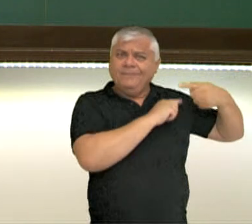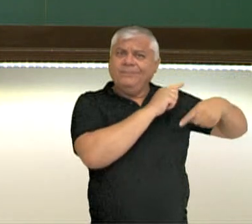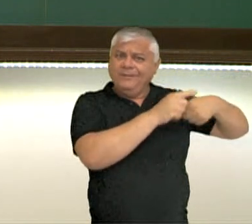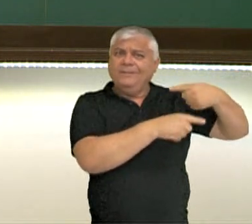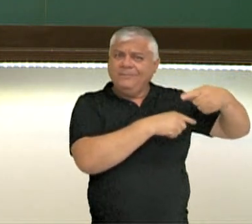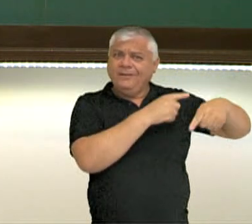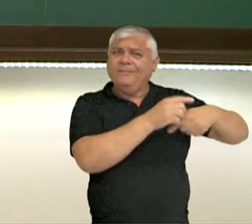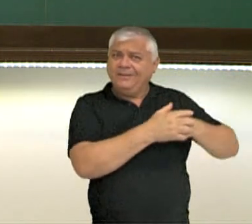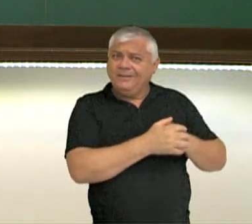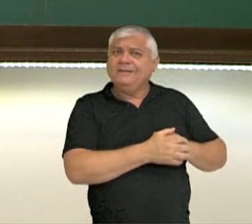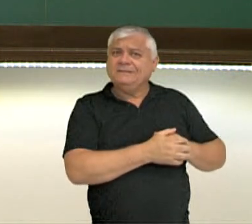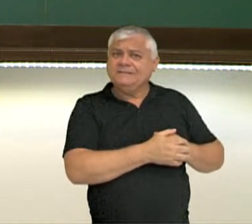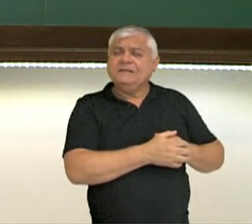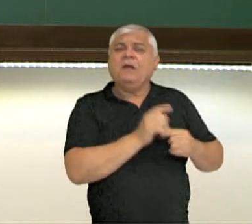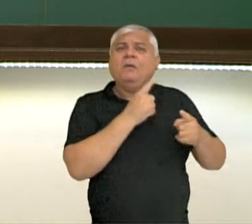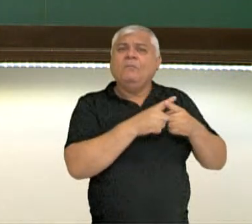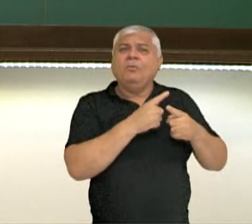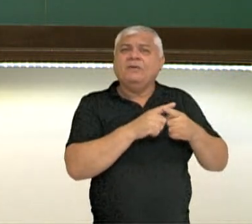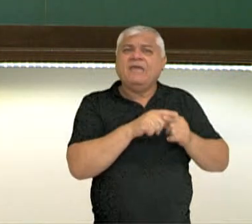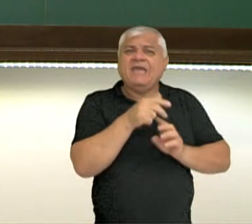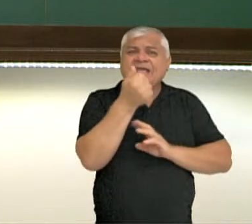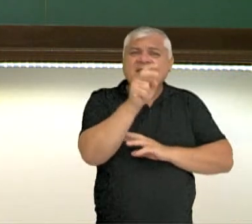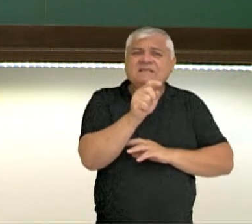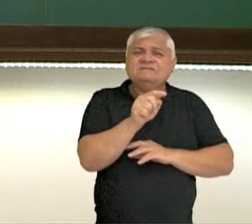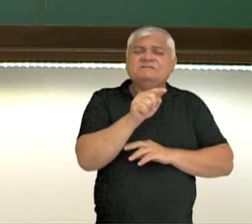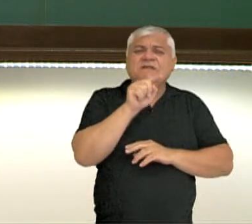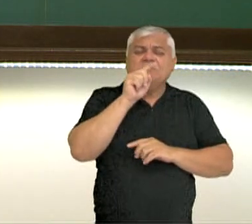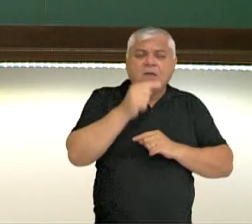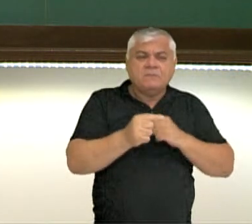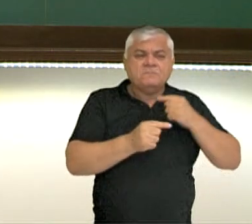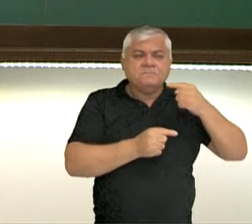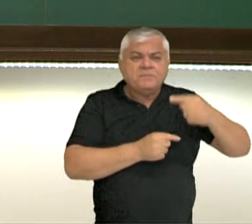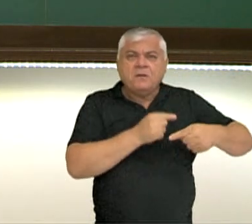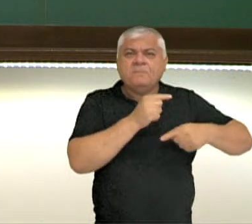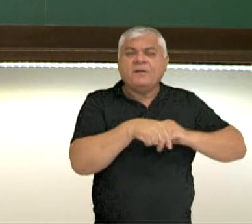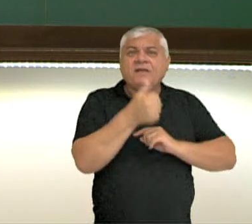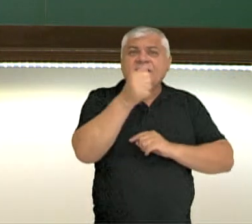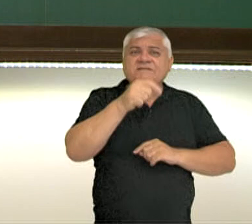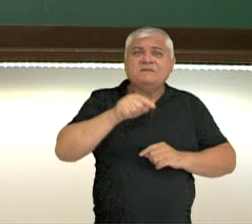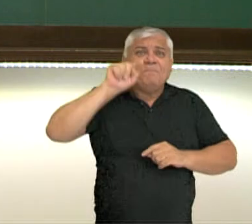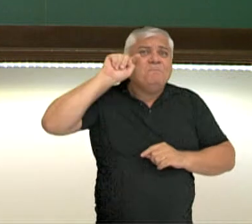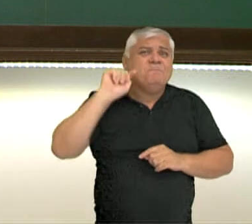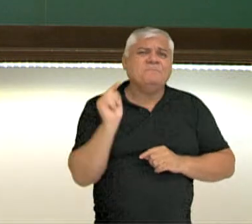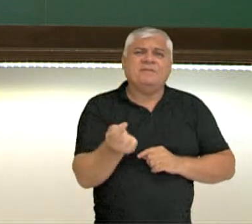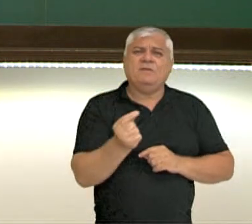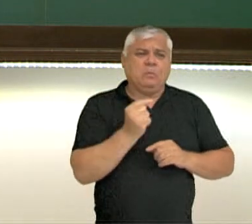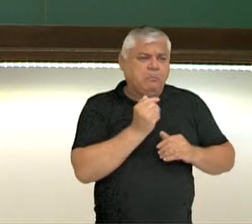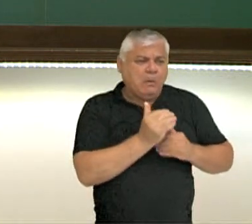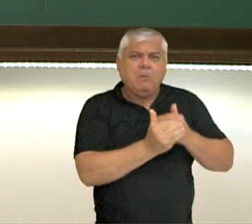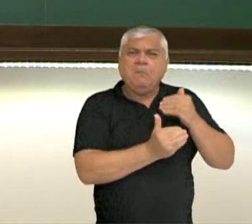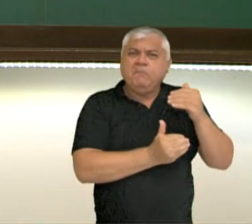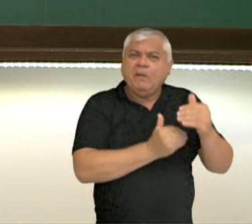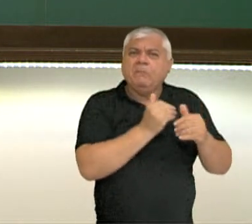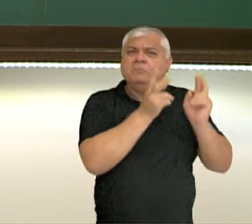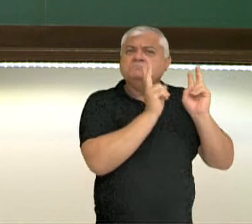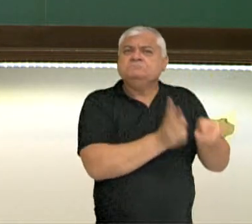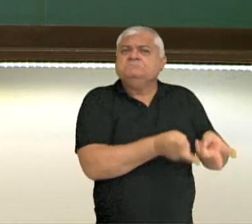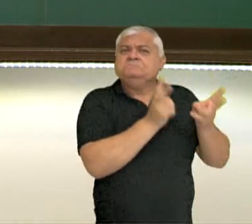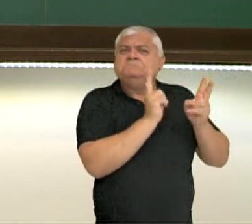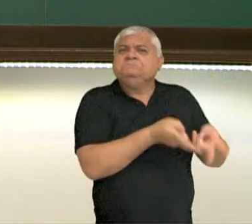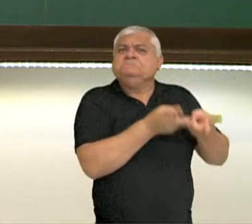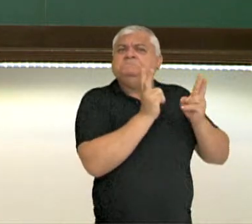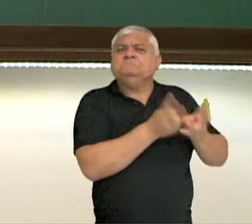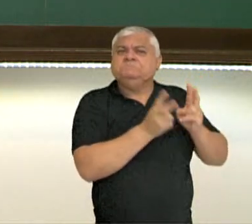né, por várias milhares, por 15 mil anos de gerações que passaram por ali, eles permaneceram.